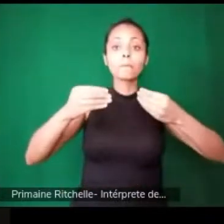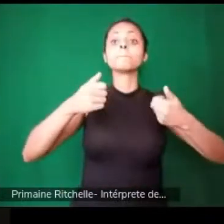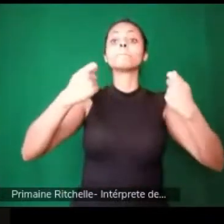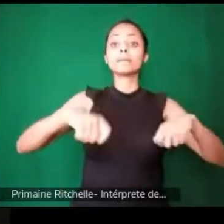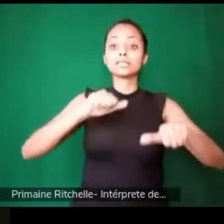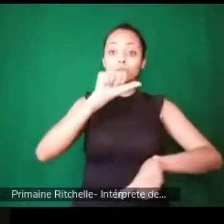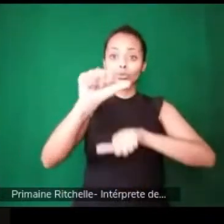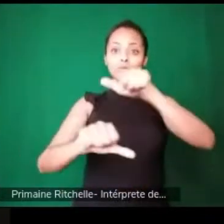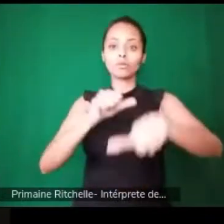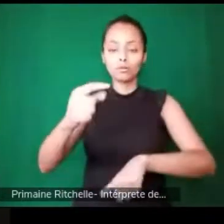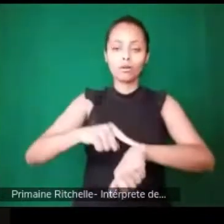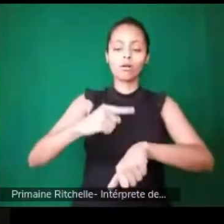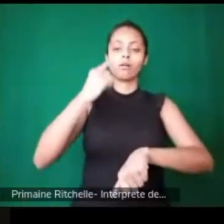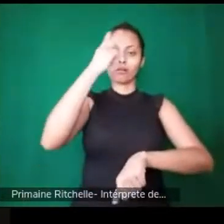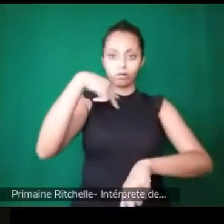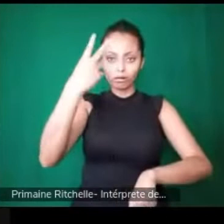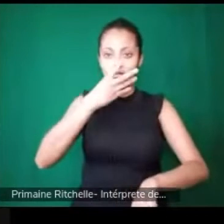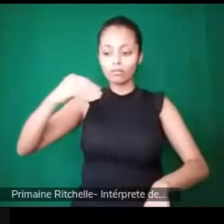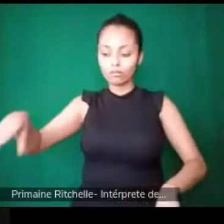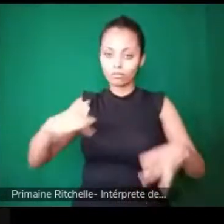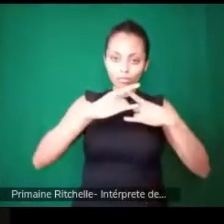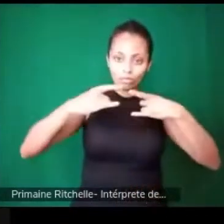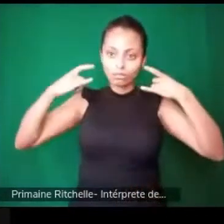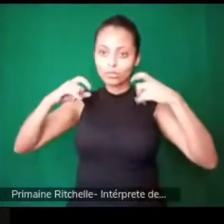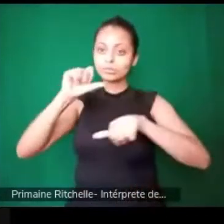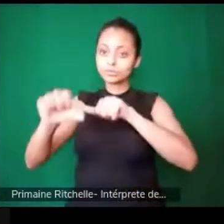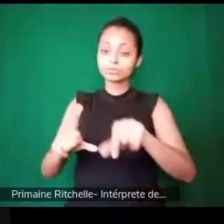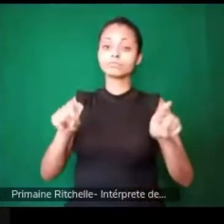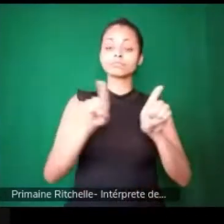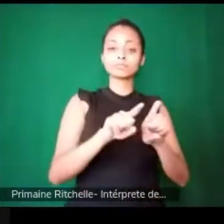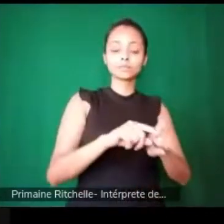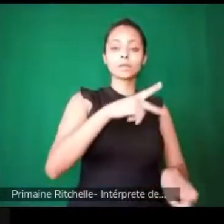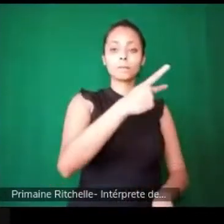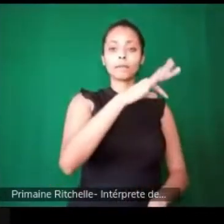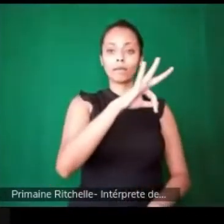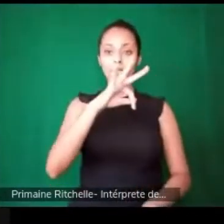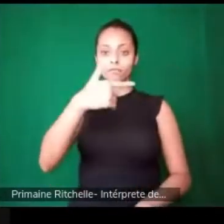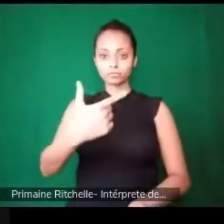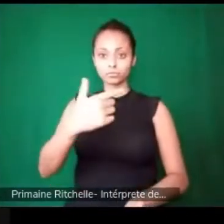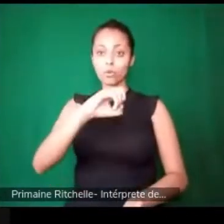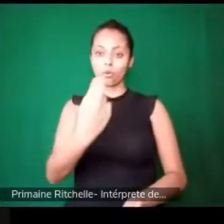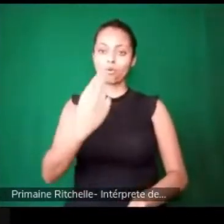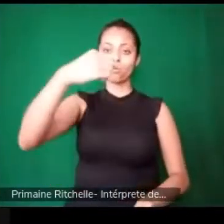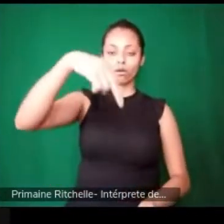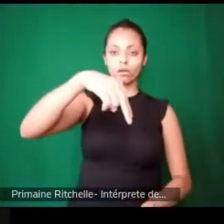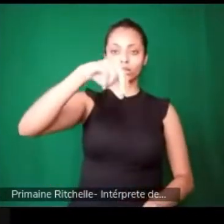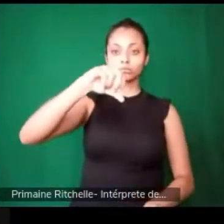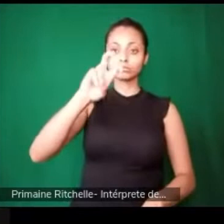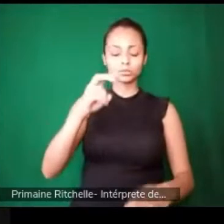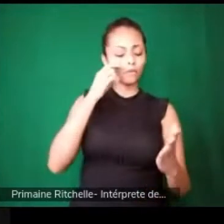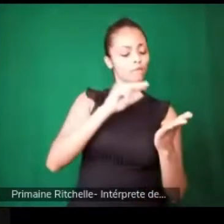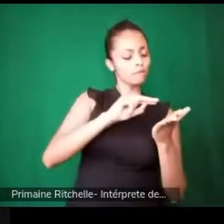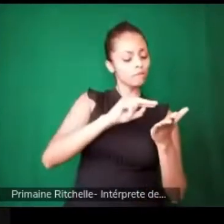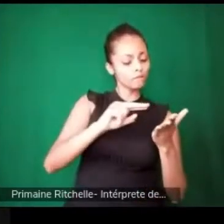como a PFF2 ou a N95, conforme a recomendação do fabricante, né? E também há a proibição do uso